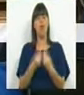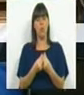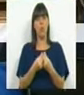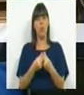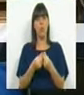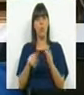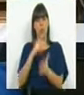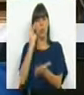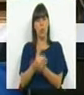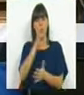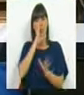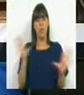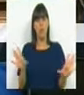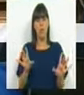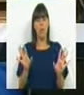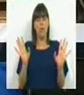o derrubo do governo.